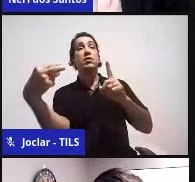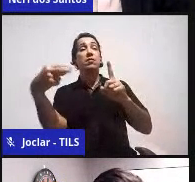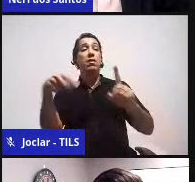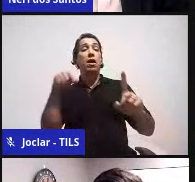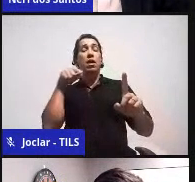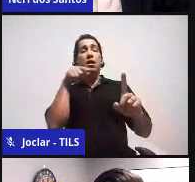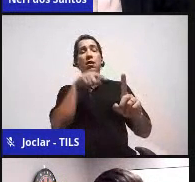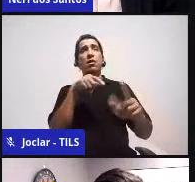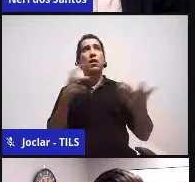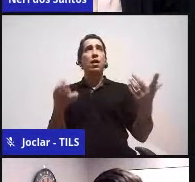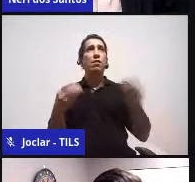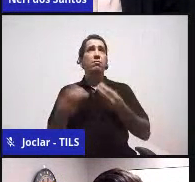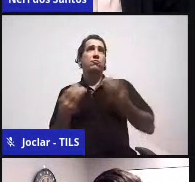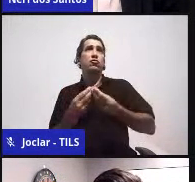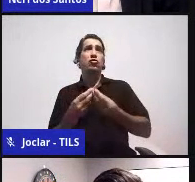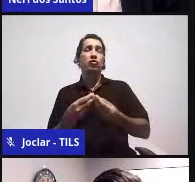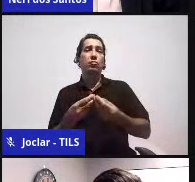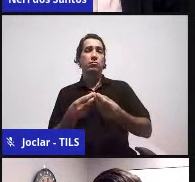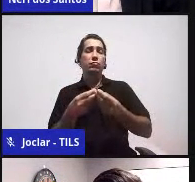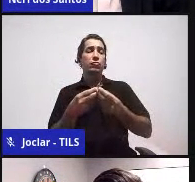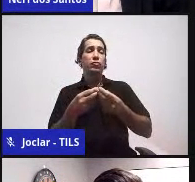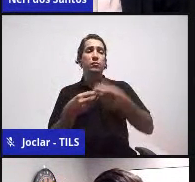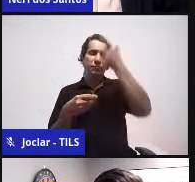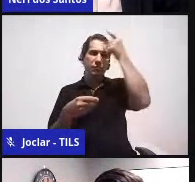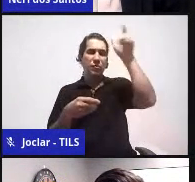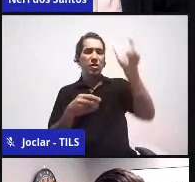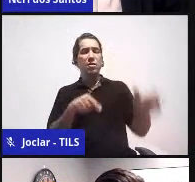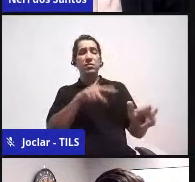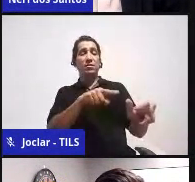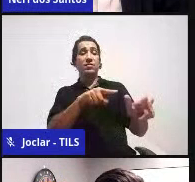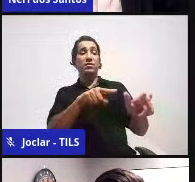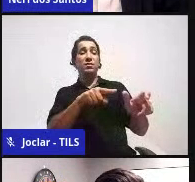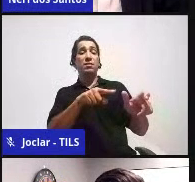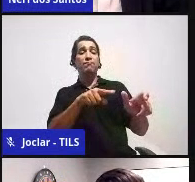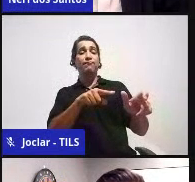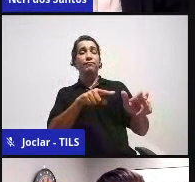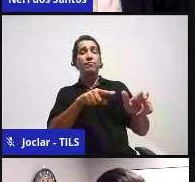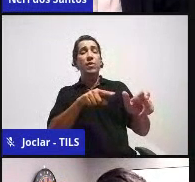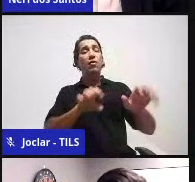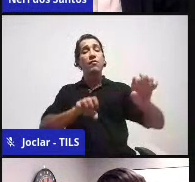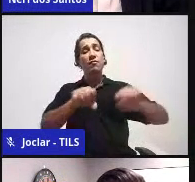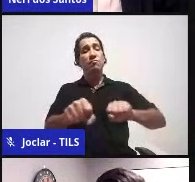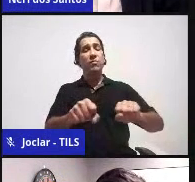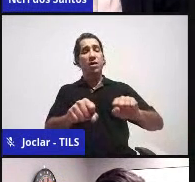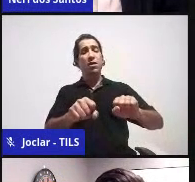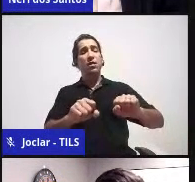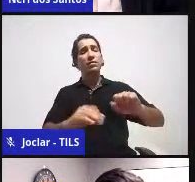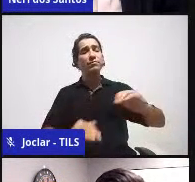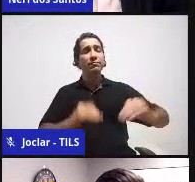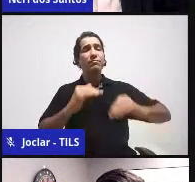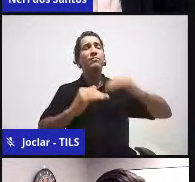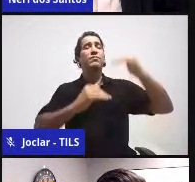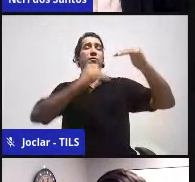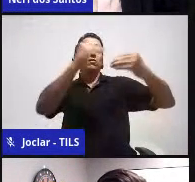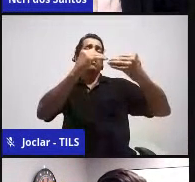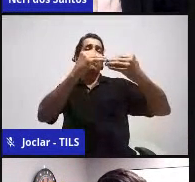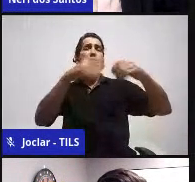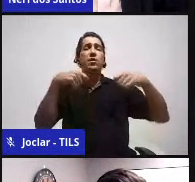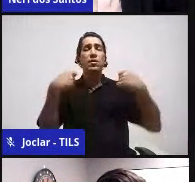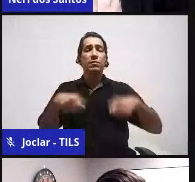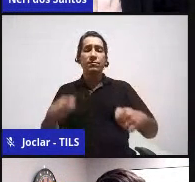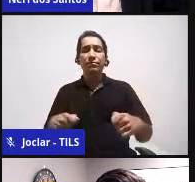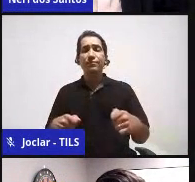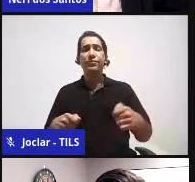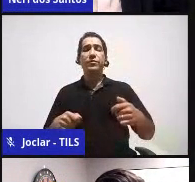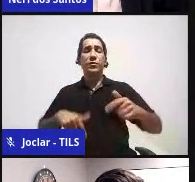formativa do cidadão, né, nas universidades e desde os anos iniciais, né? Então a gente precisa trabalhar muito